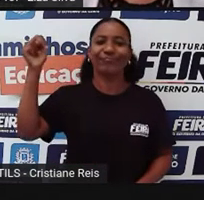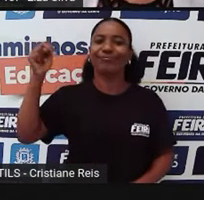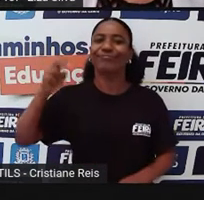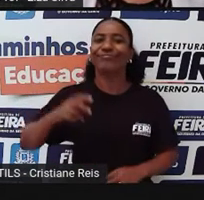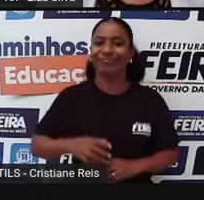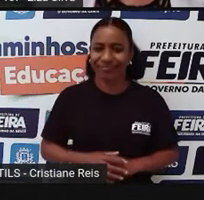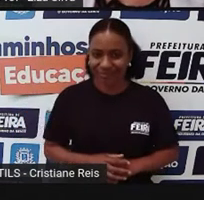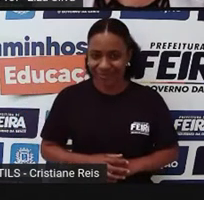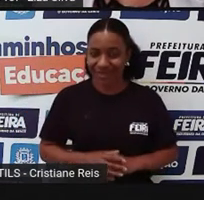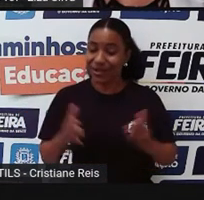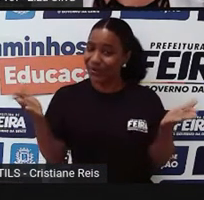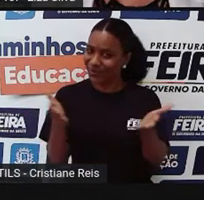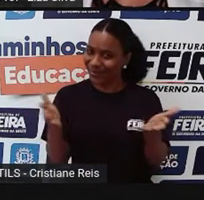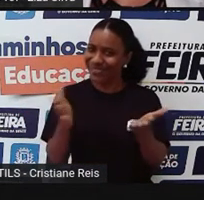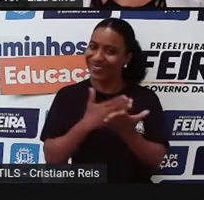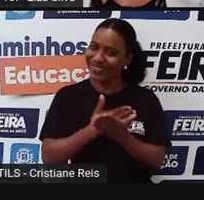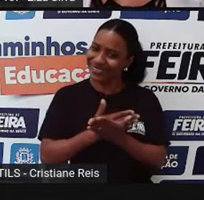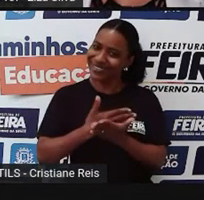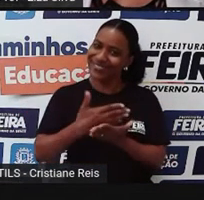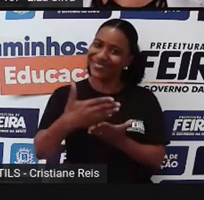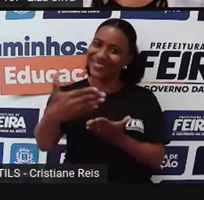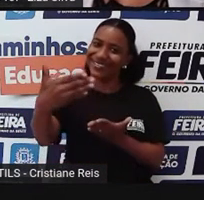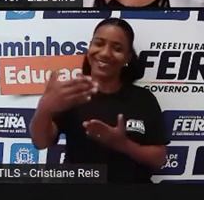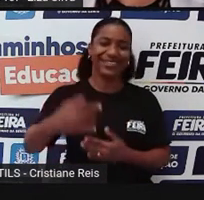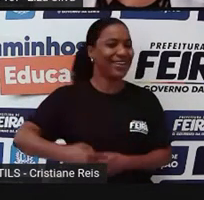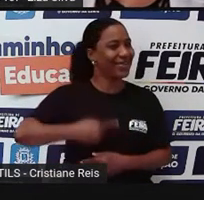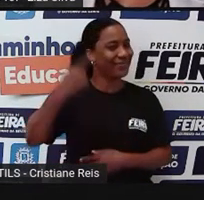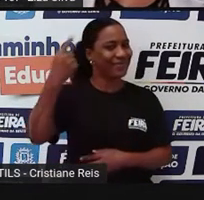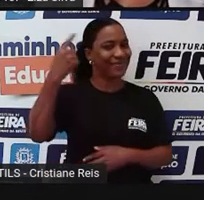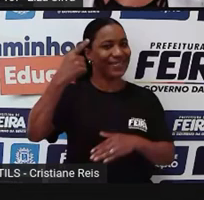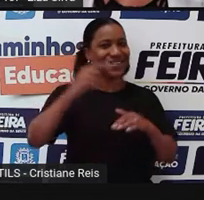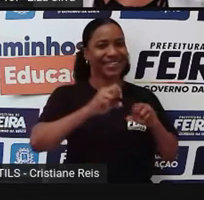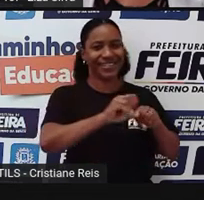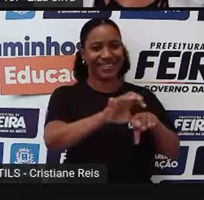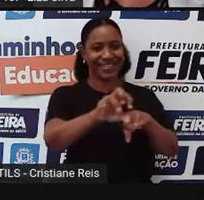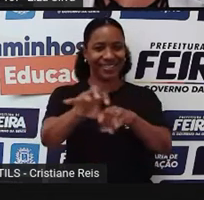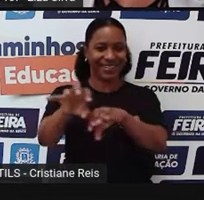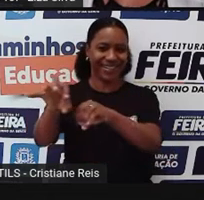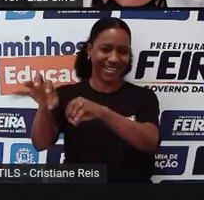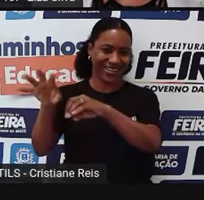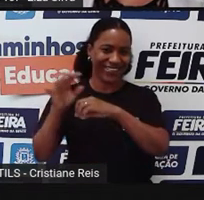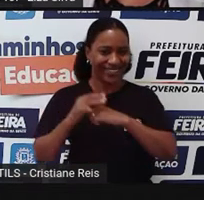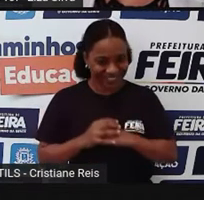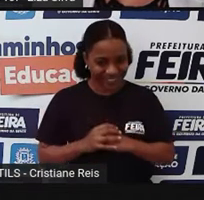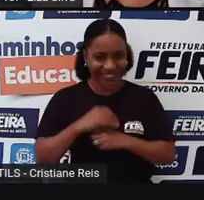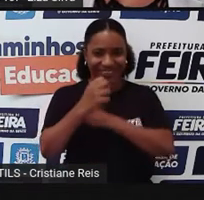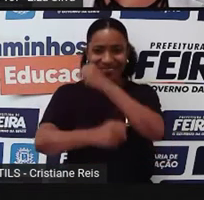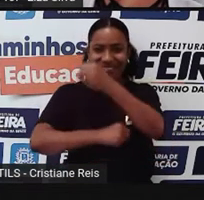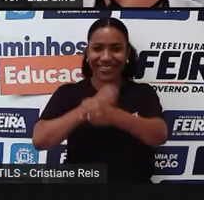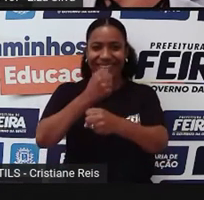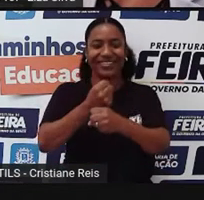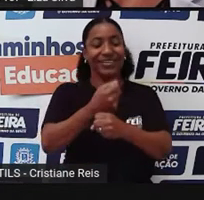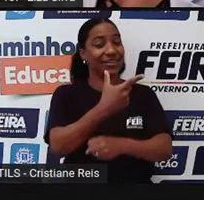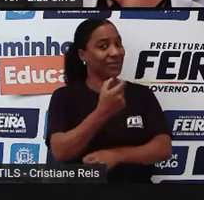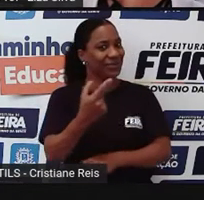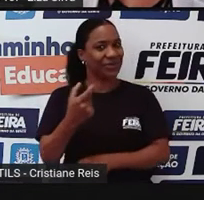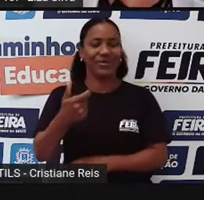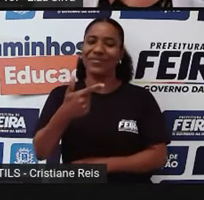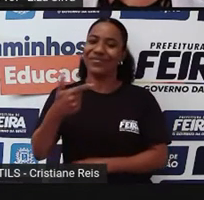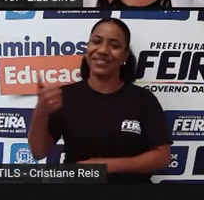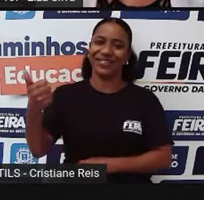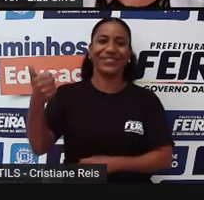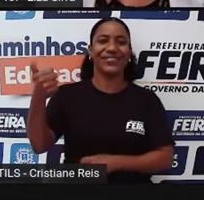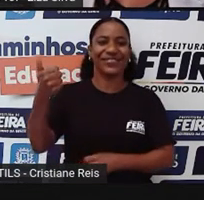a nossa Force em duas classes tu é pausa de trem língua é uma nossa primeira aula de inglês